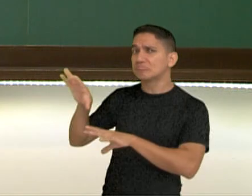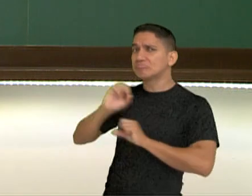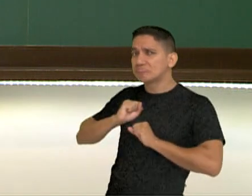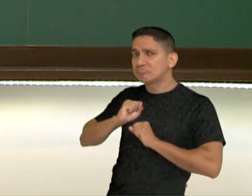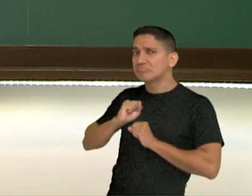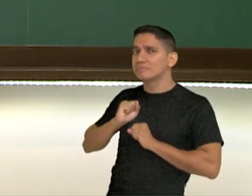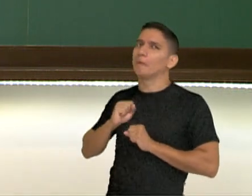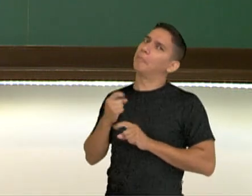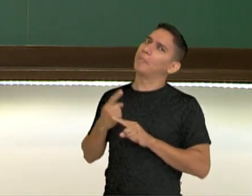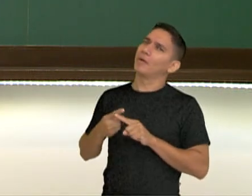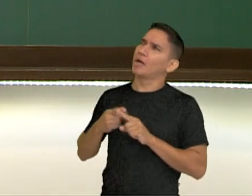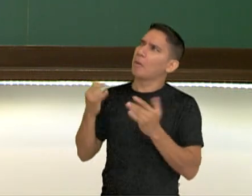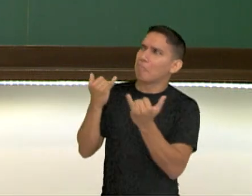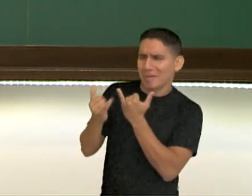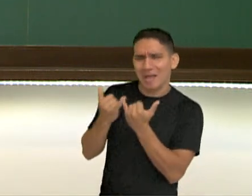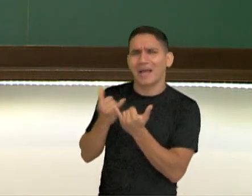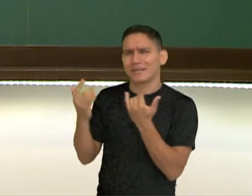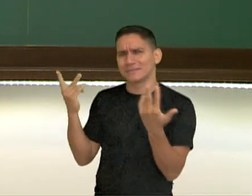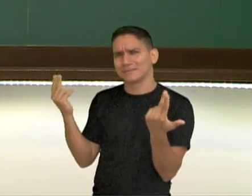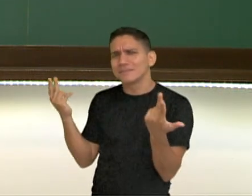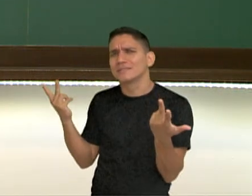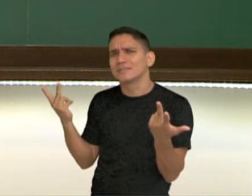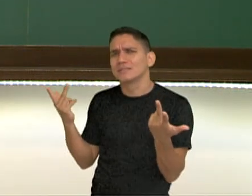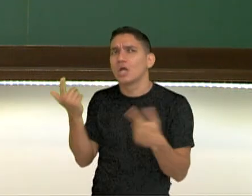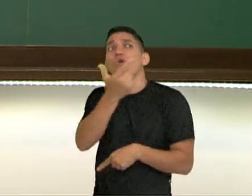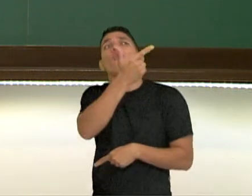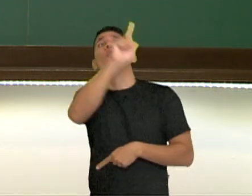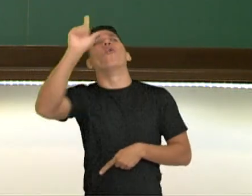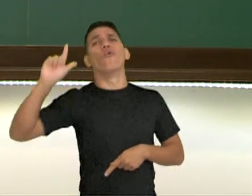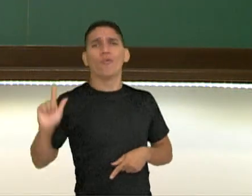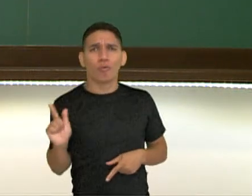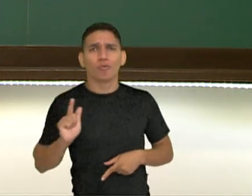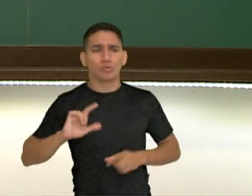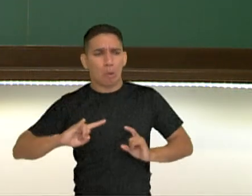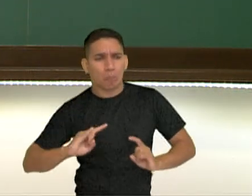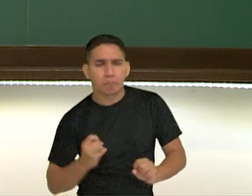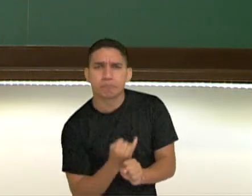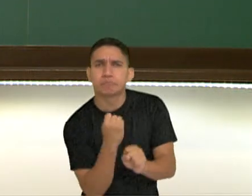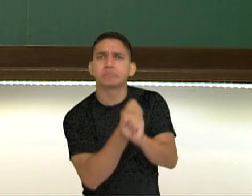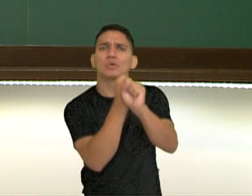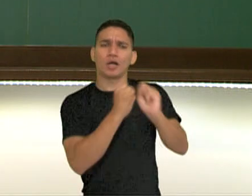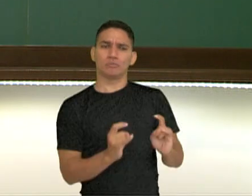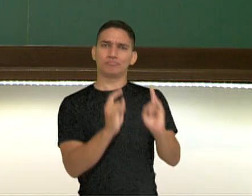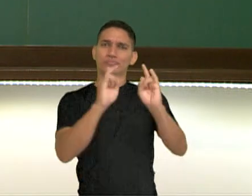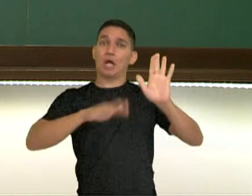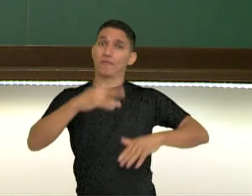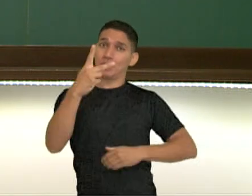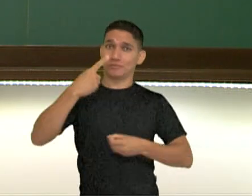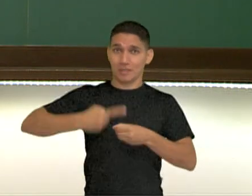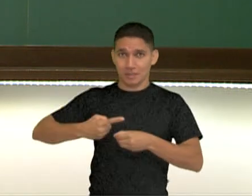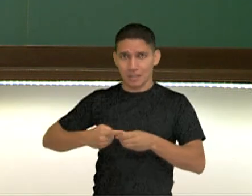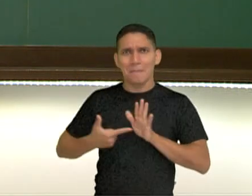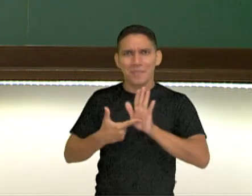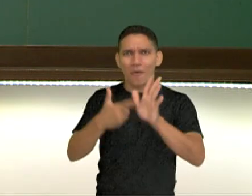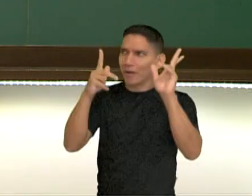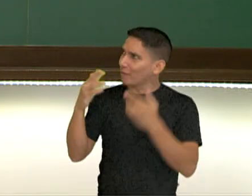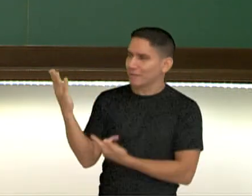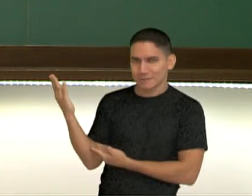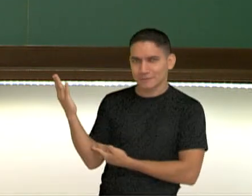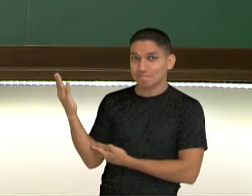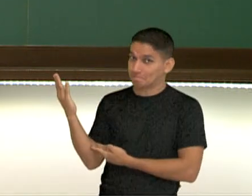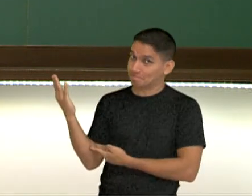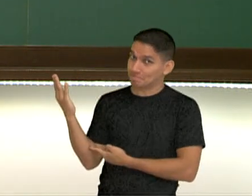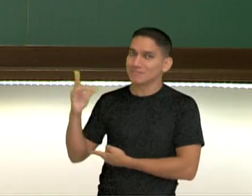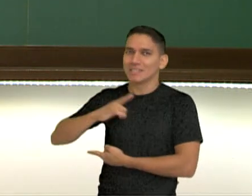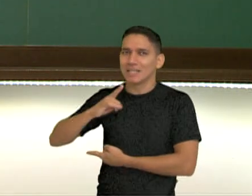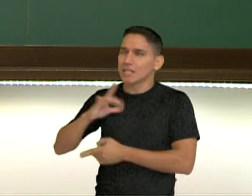contas, não é muito parecido esse prédio? Existe algum outro prédio, talvez na tua cidade, que mostre uma coluna assim?